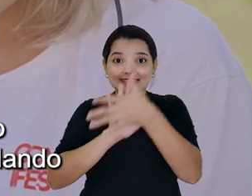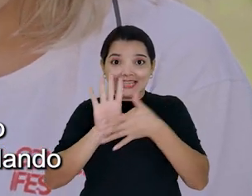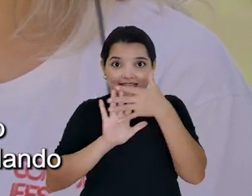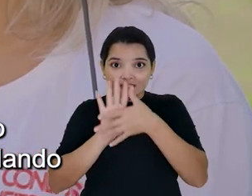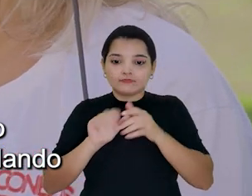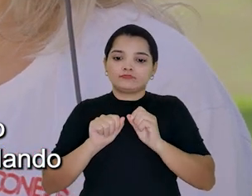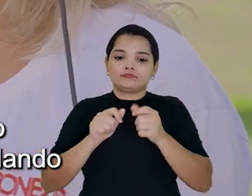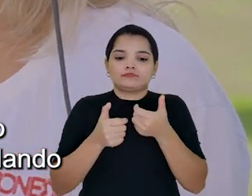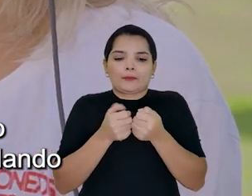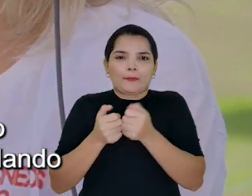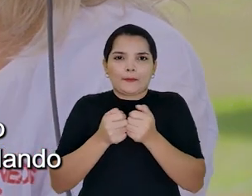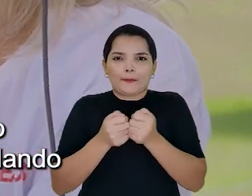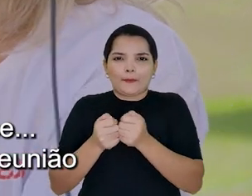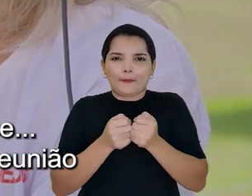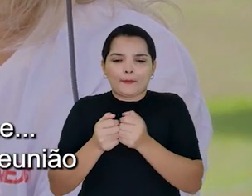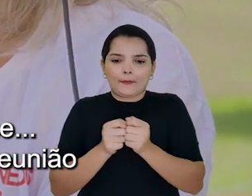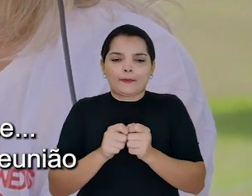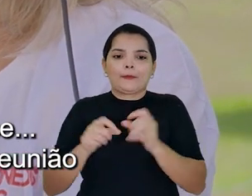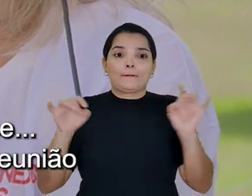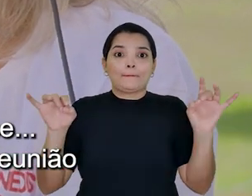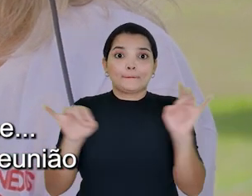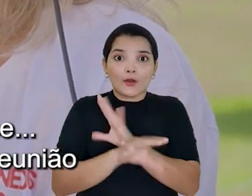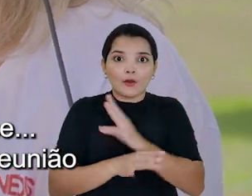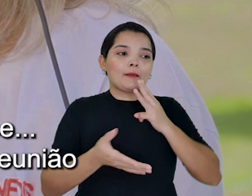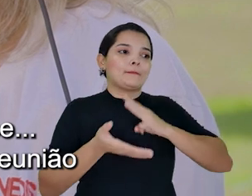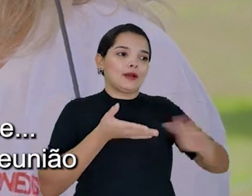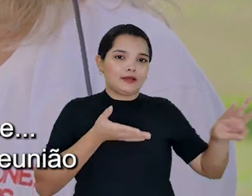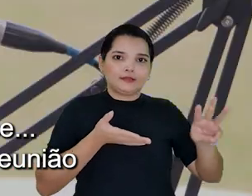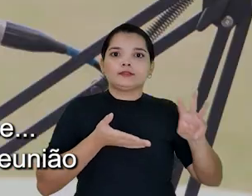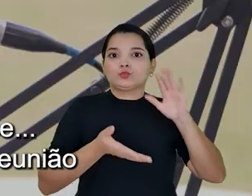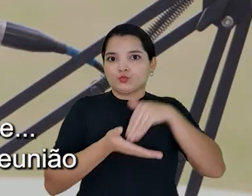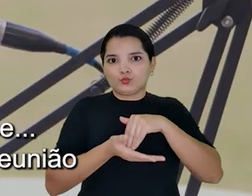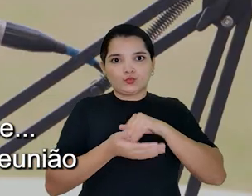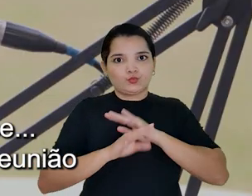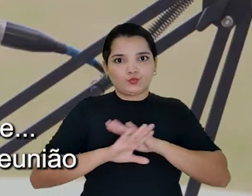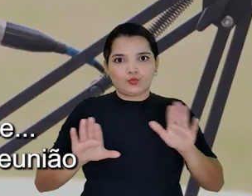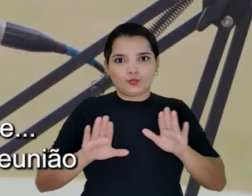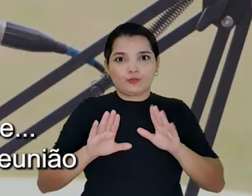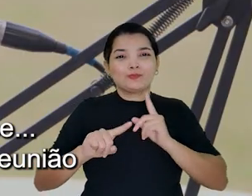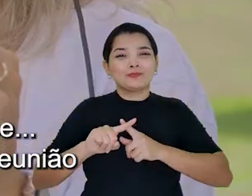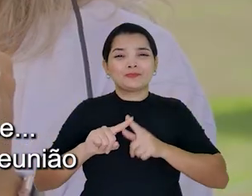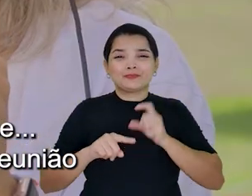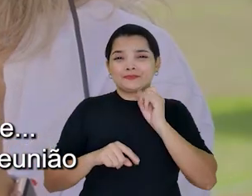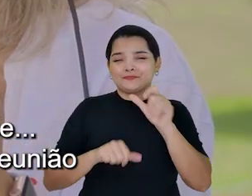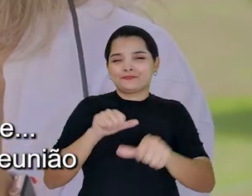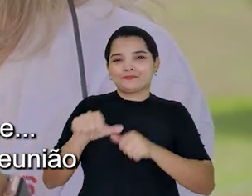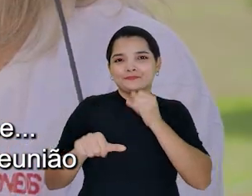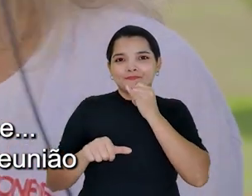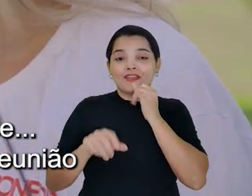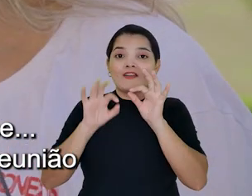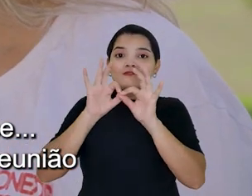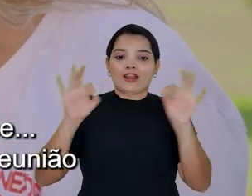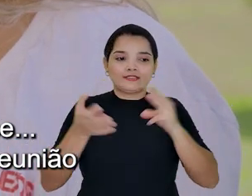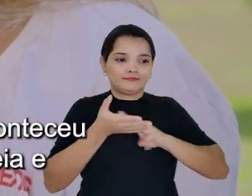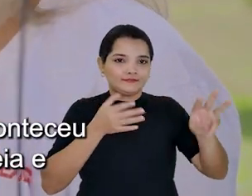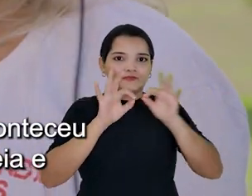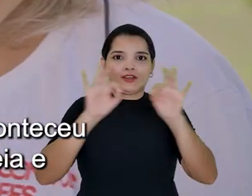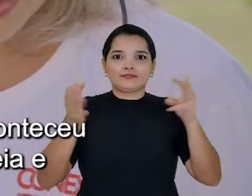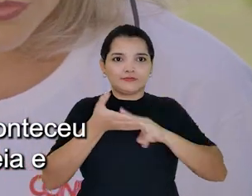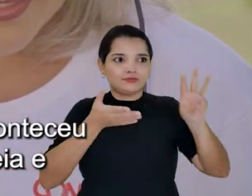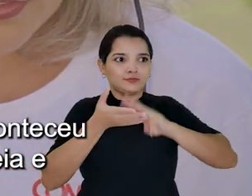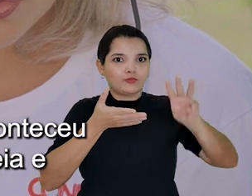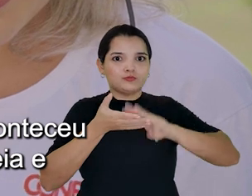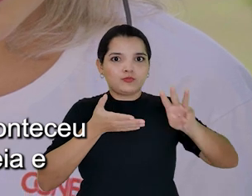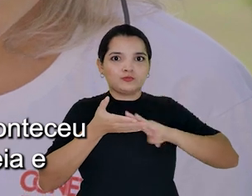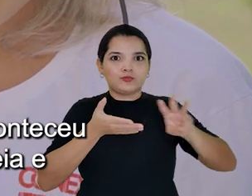depois você envia porque se você ficar mandando uma frase outra frase outra frase outra frase ansiedade 30 notificações a pessoa tá numa reunião com